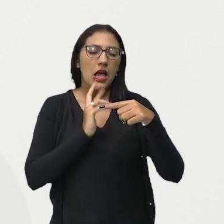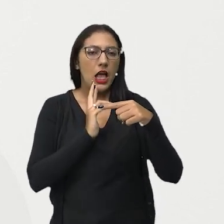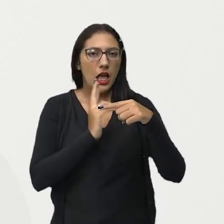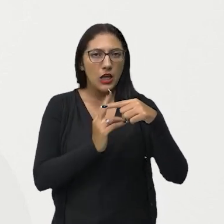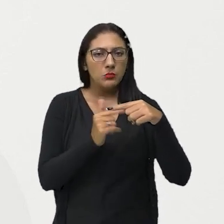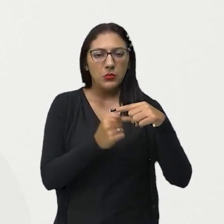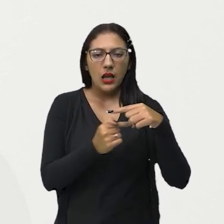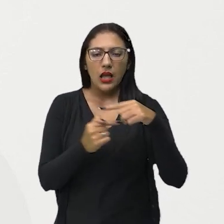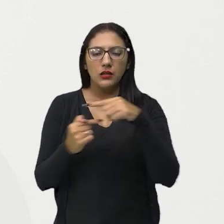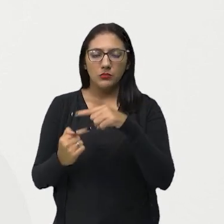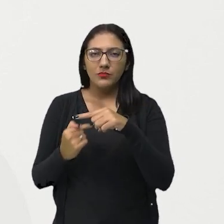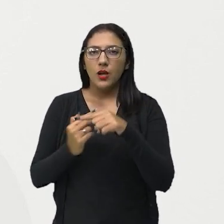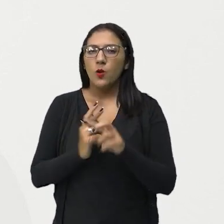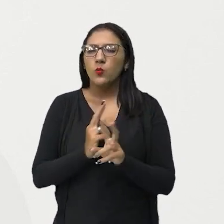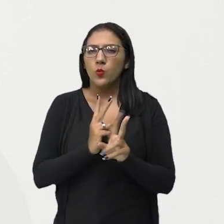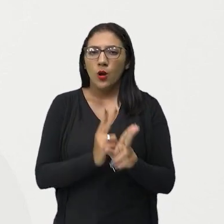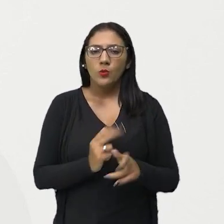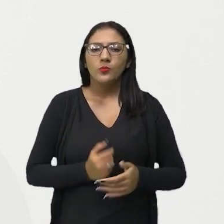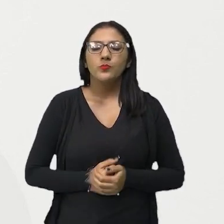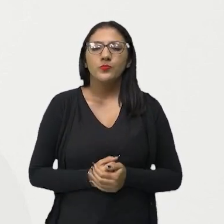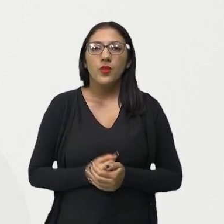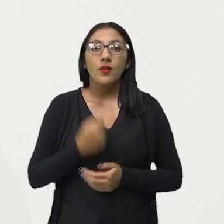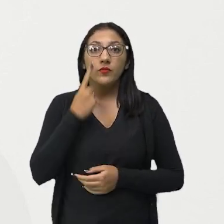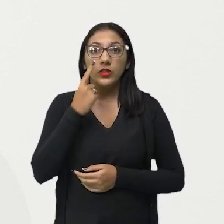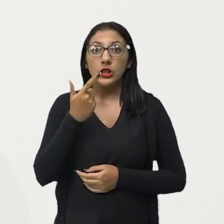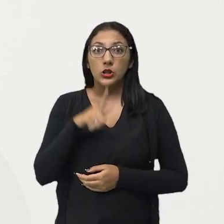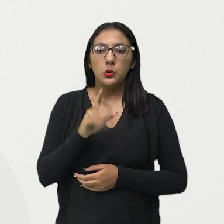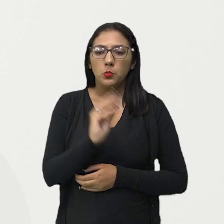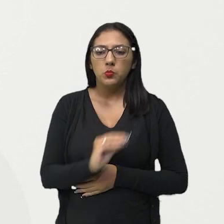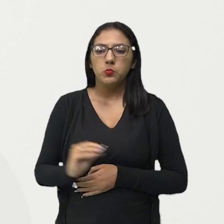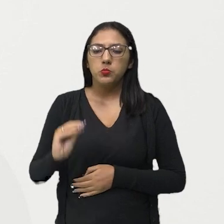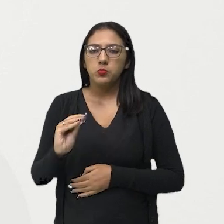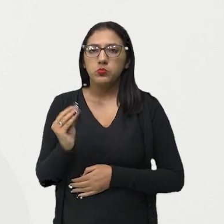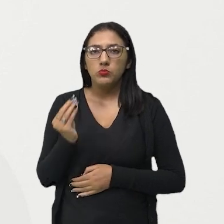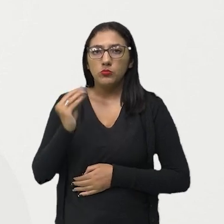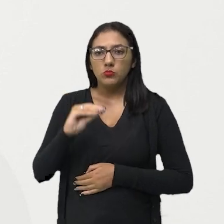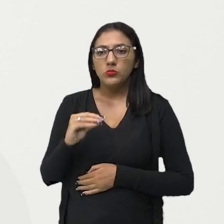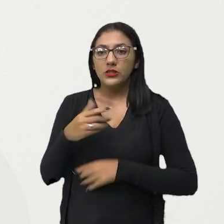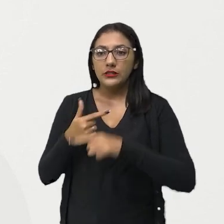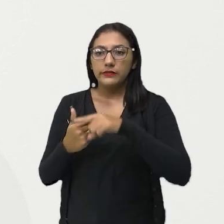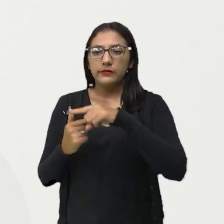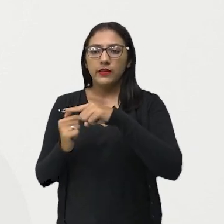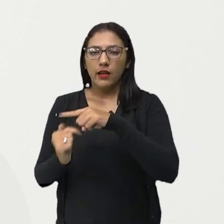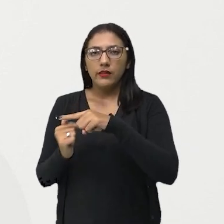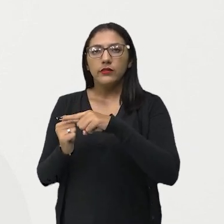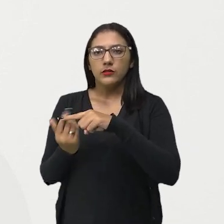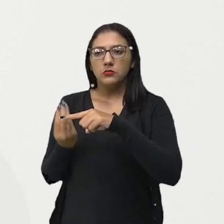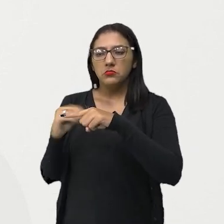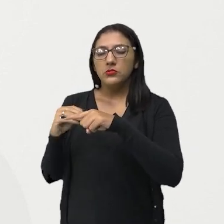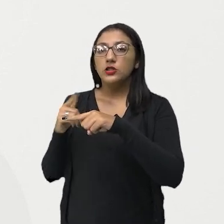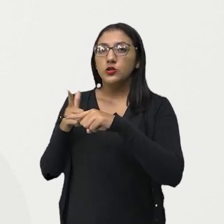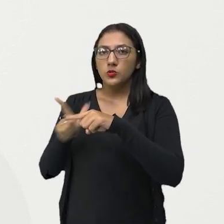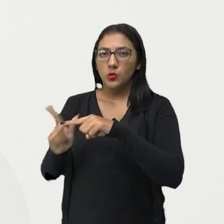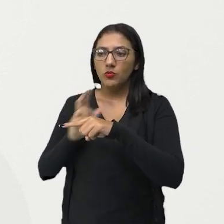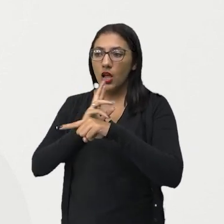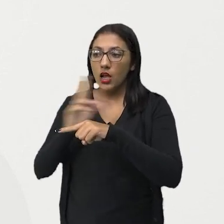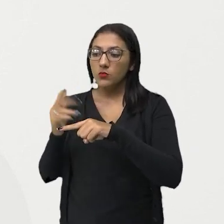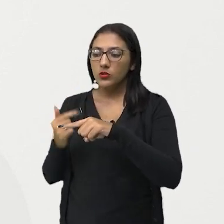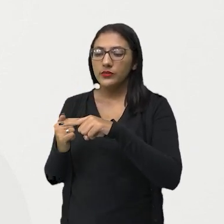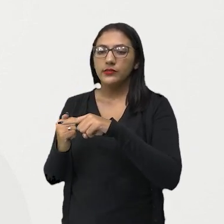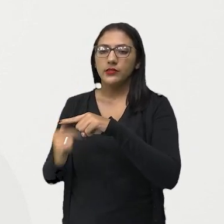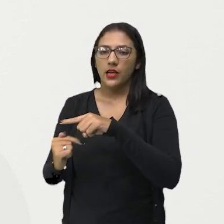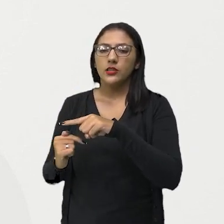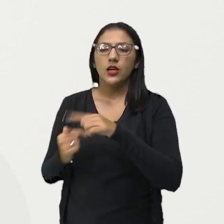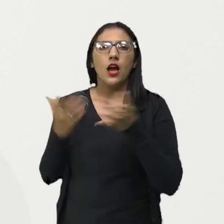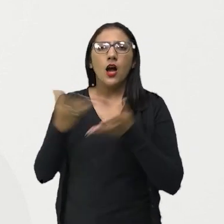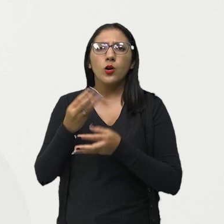é? Então, nós vamos repetir esse 7 lá no nosso resultado, tá bom?